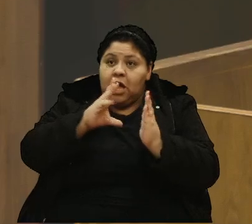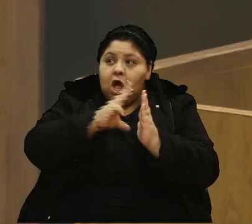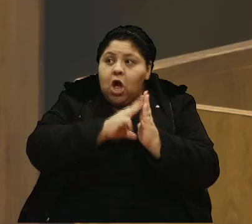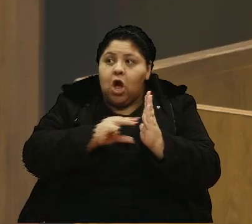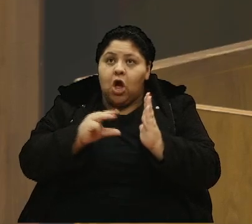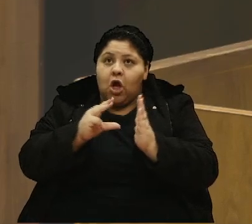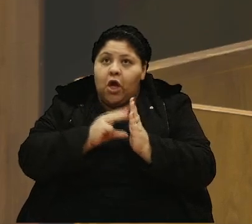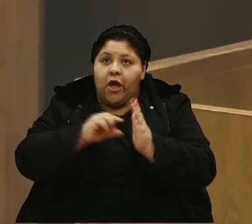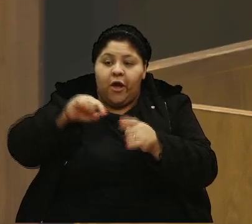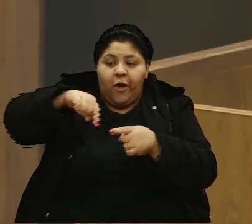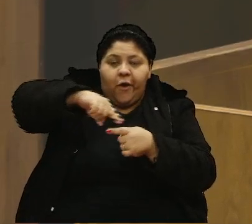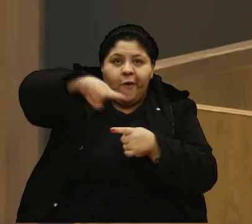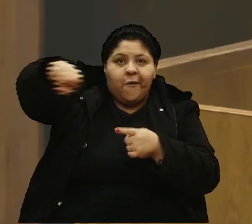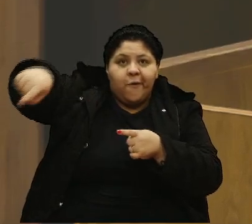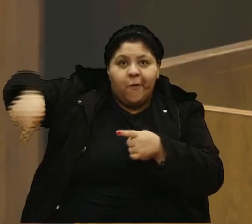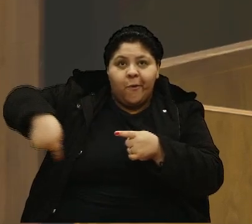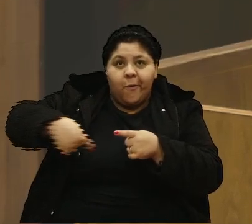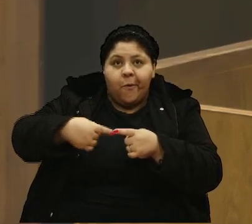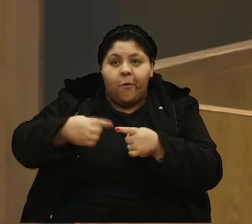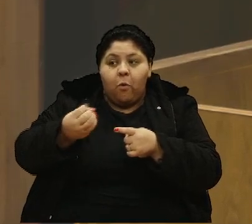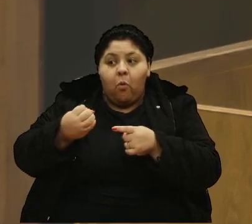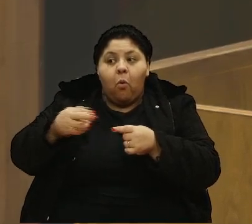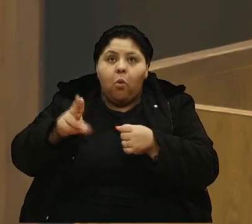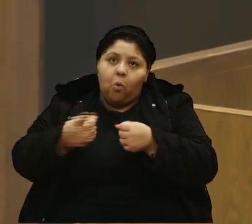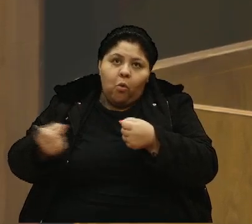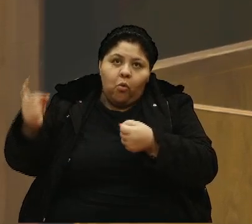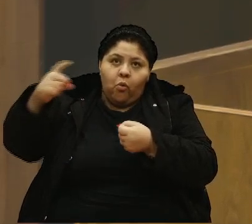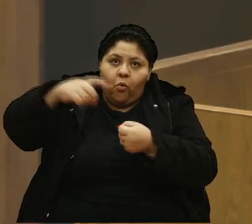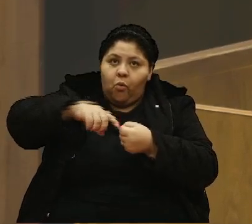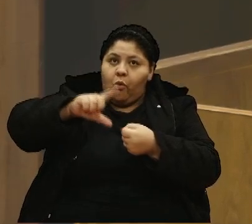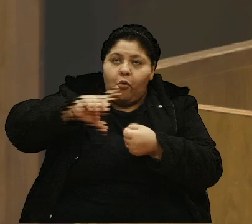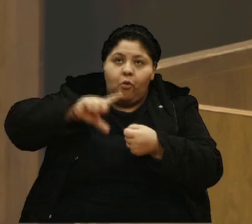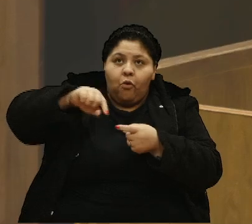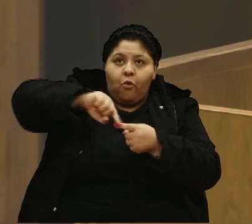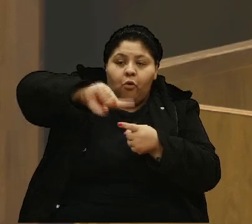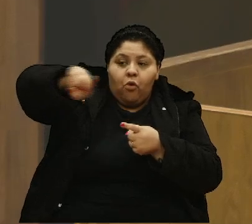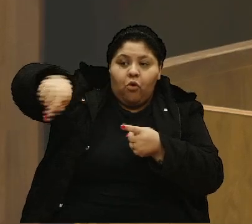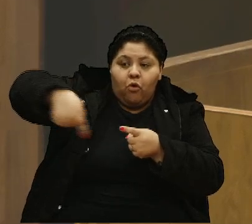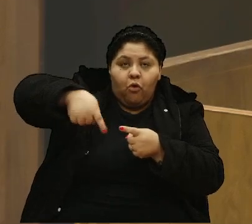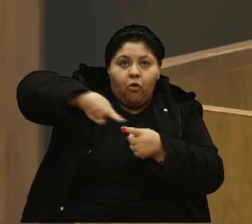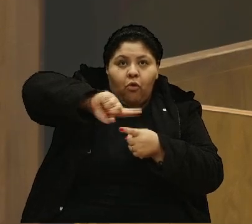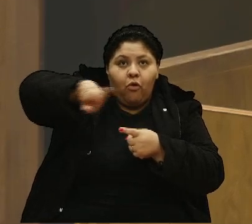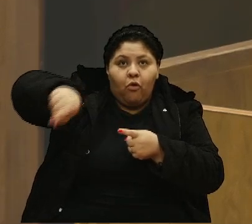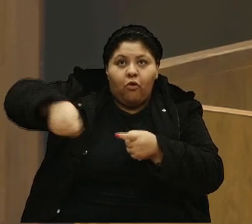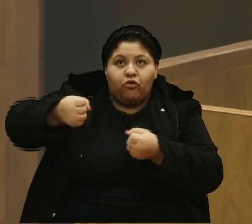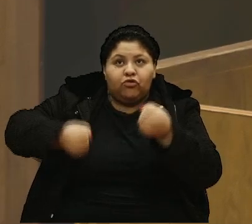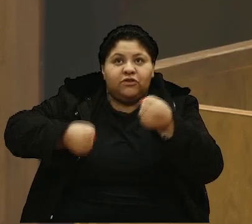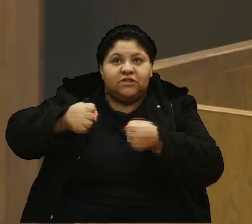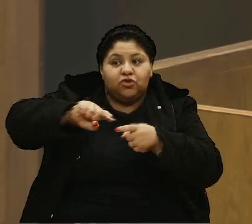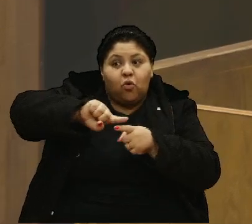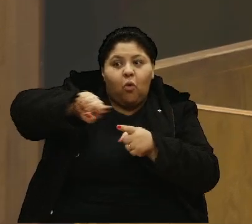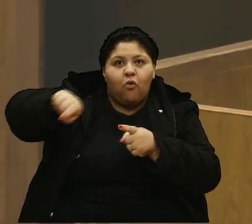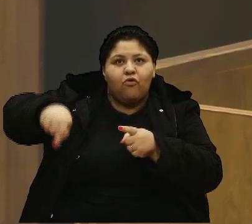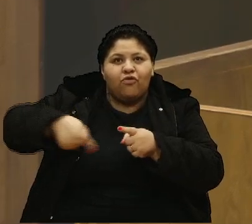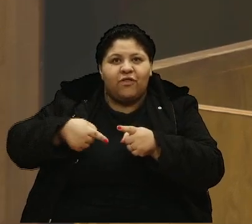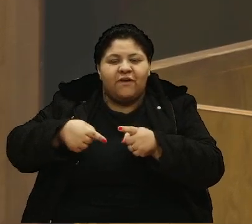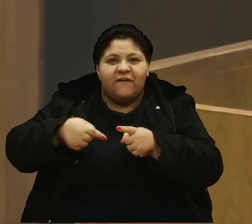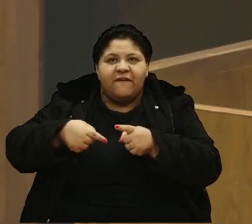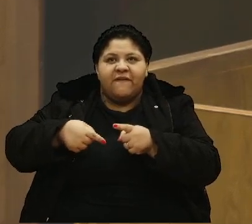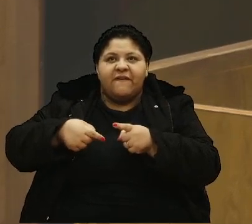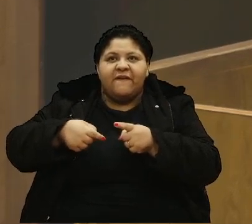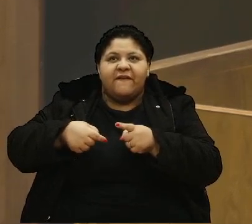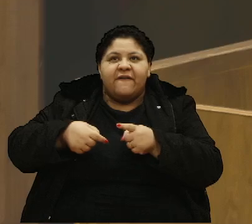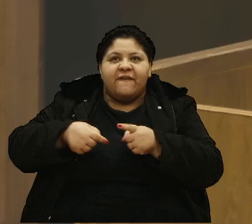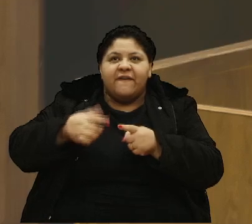de rotatória ou retorno que não tem a circulação dos veículos no sentido contrário e facilita com